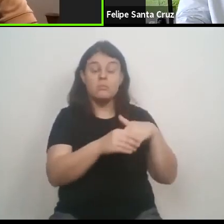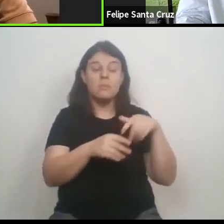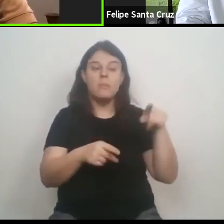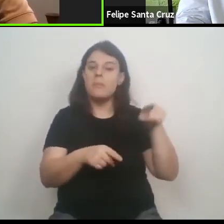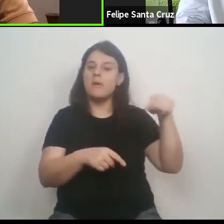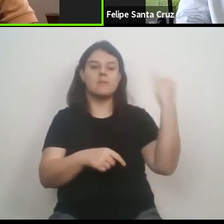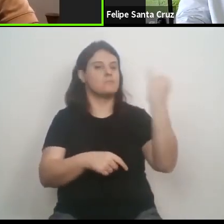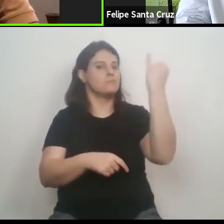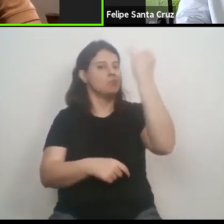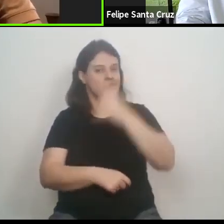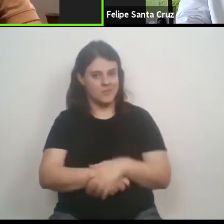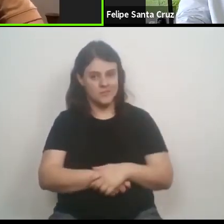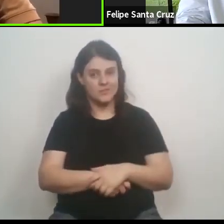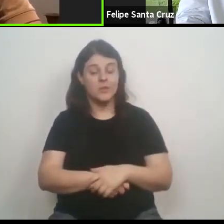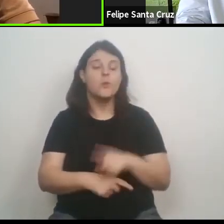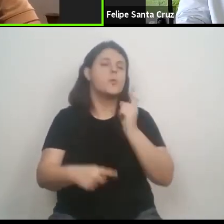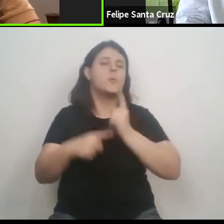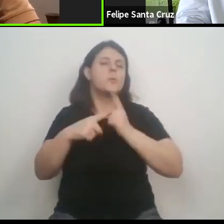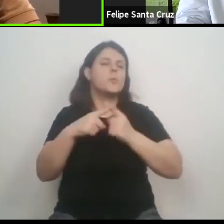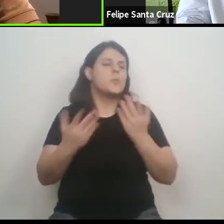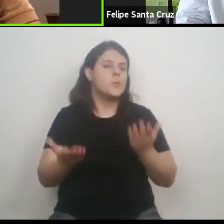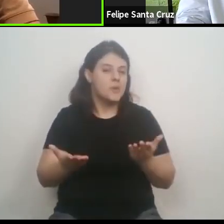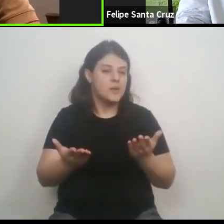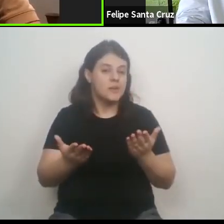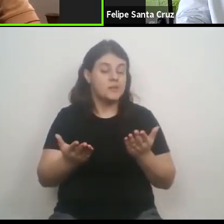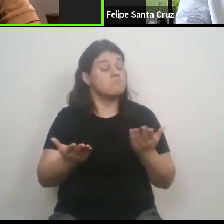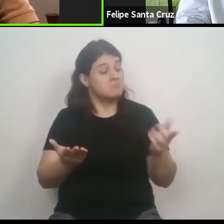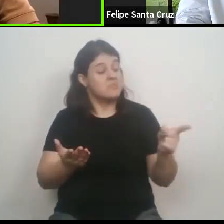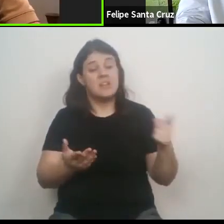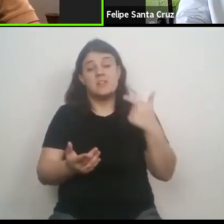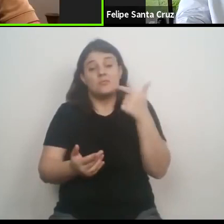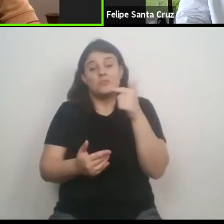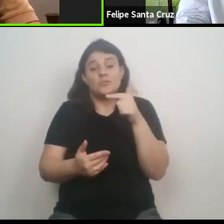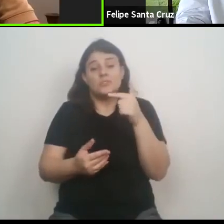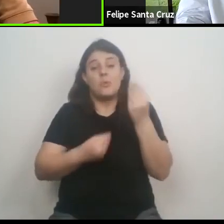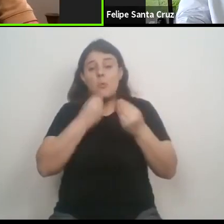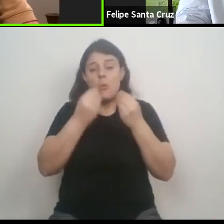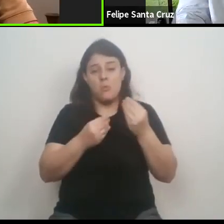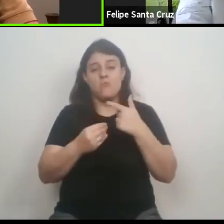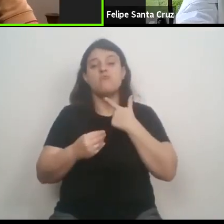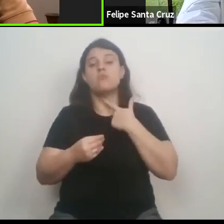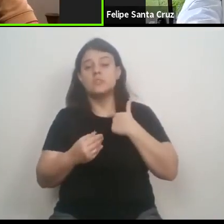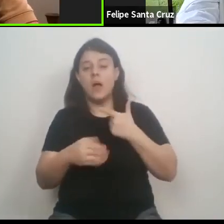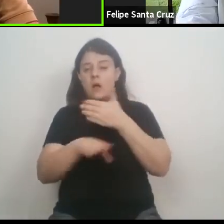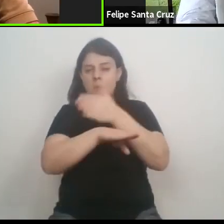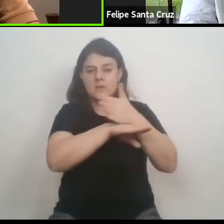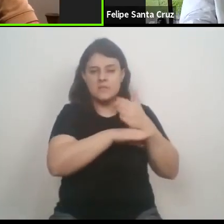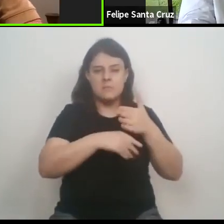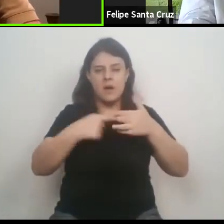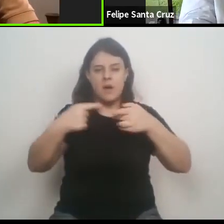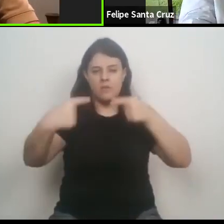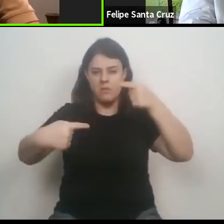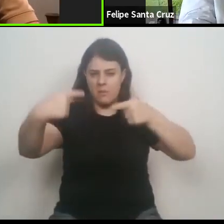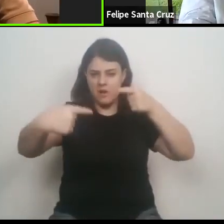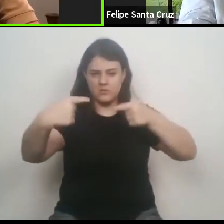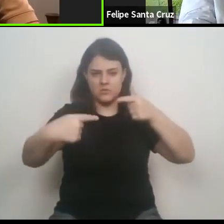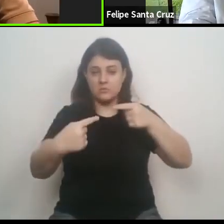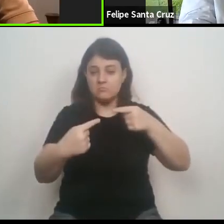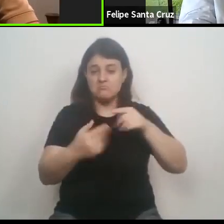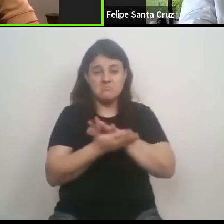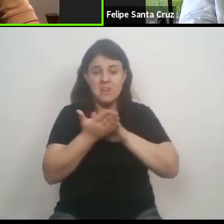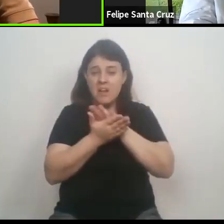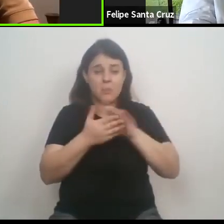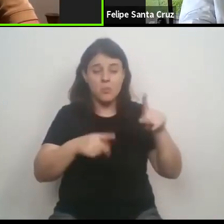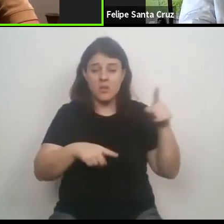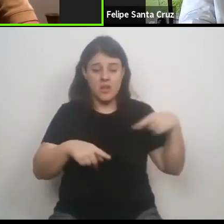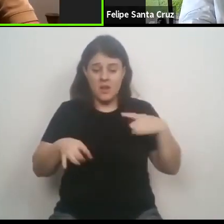ele, porque, evidentemente, ele não tinha nenhuma intenção de participar de debates, até pela falta de